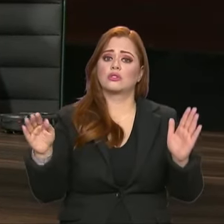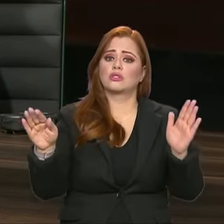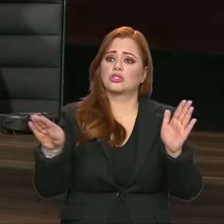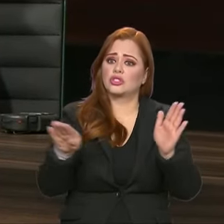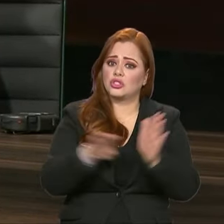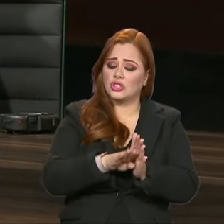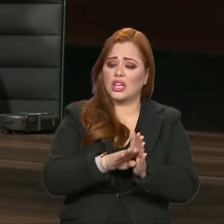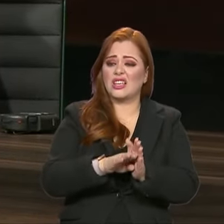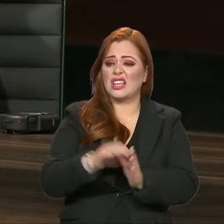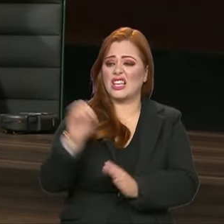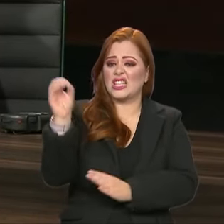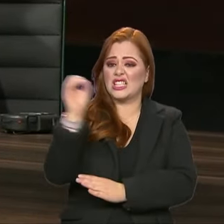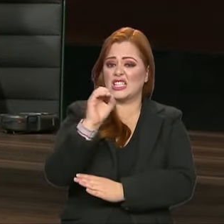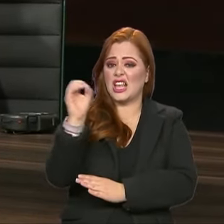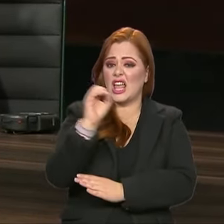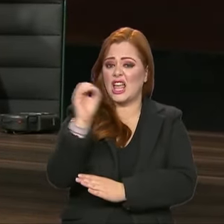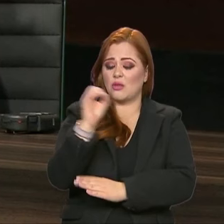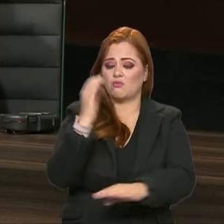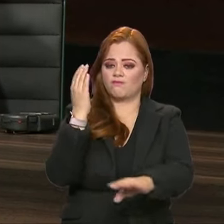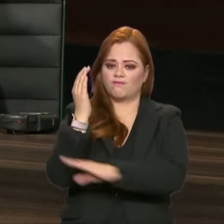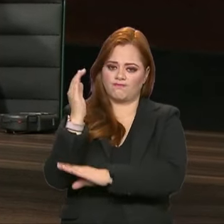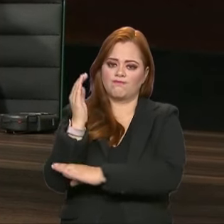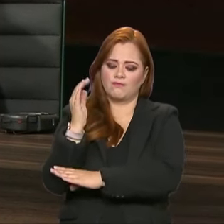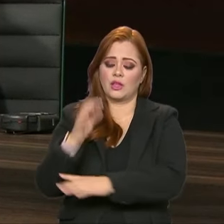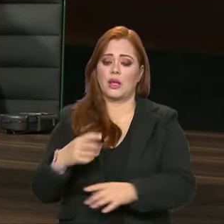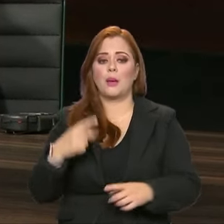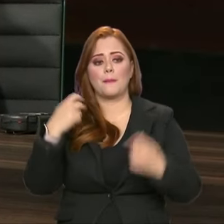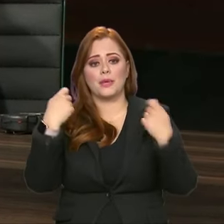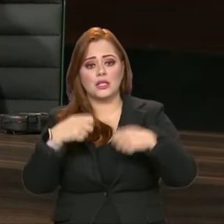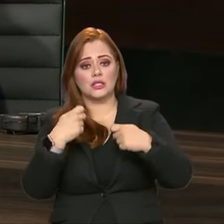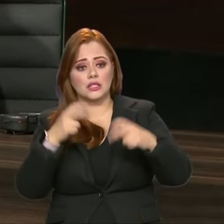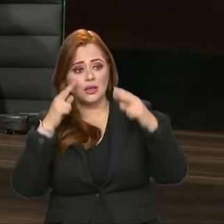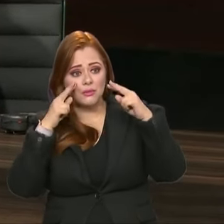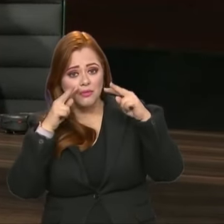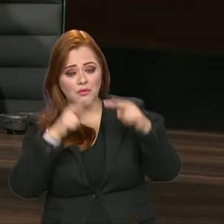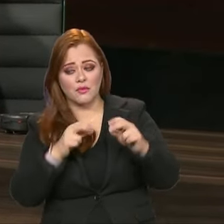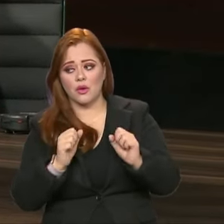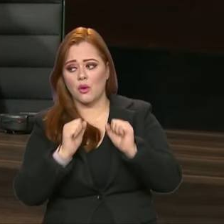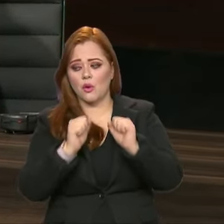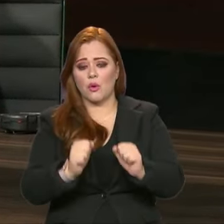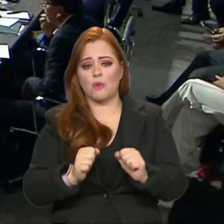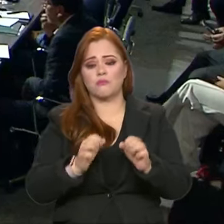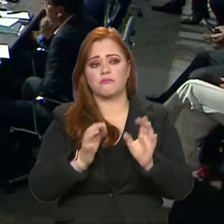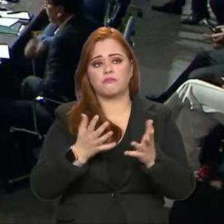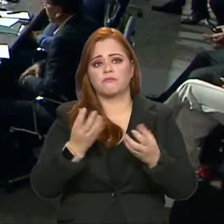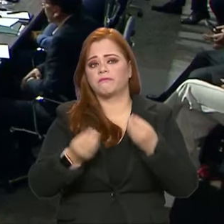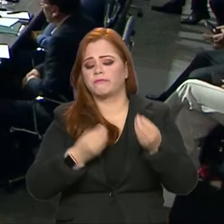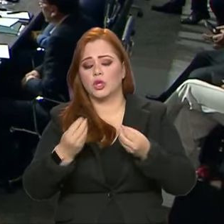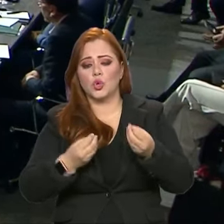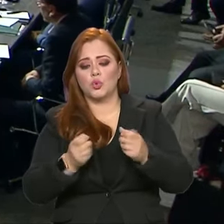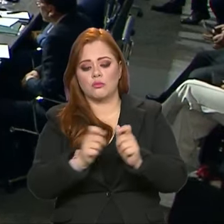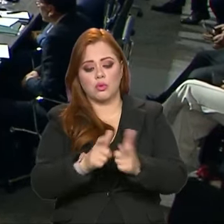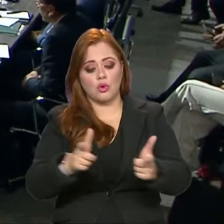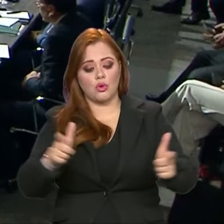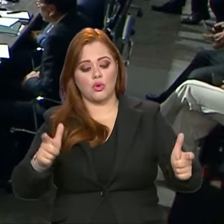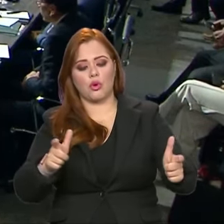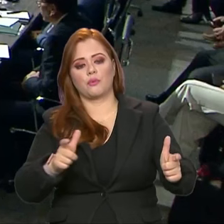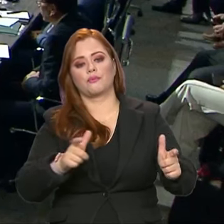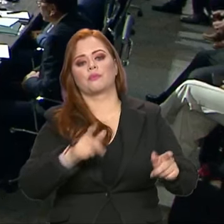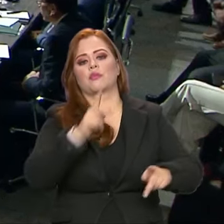E também queremos ver como podem ser ampliados os territórios indígenas, como